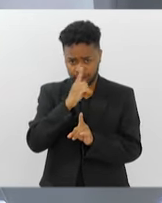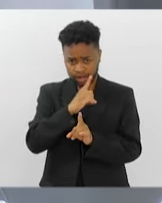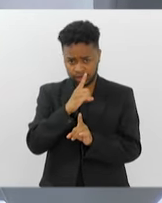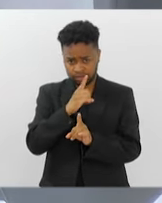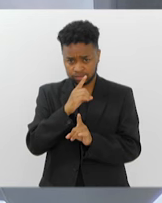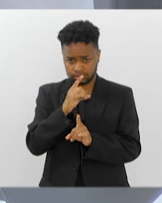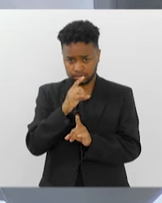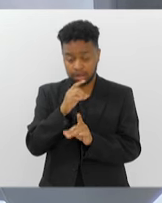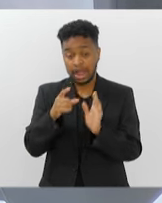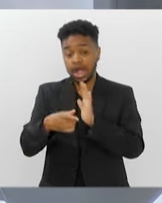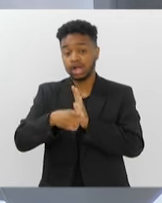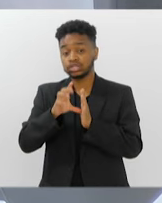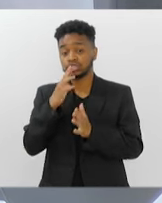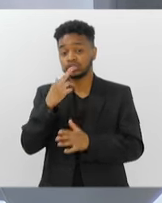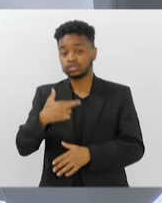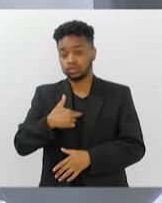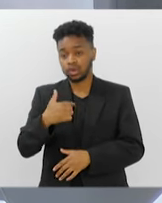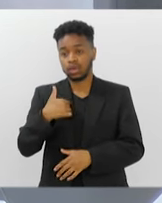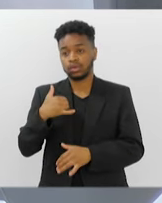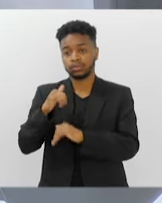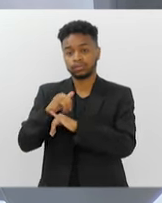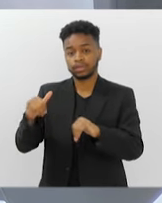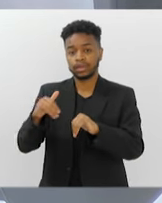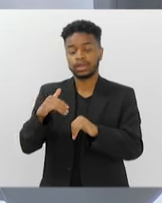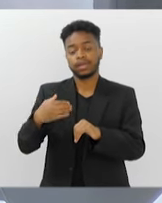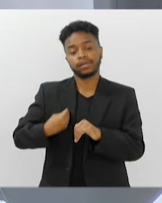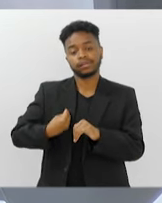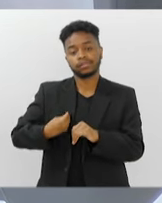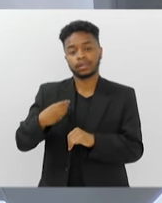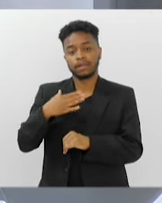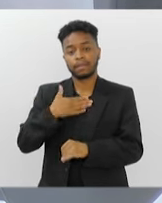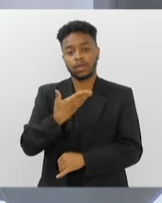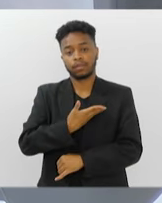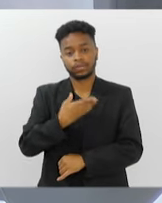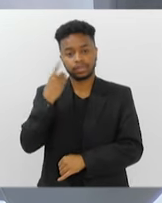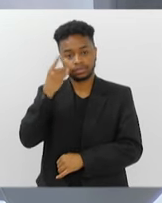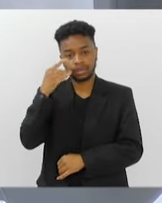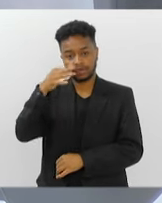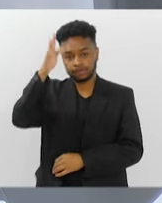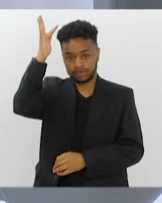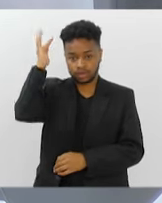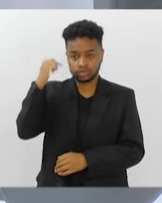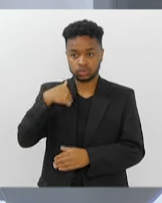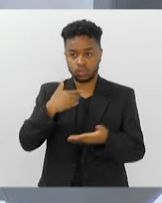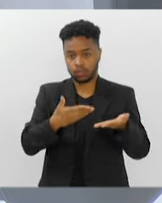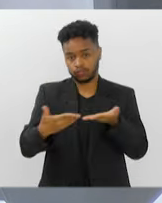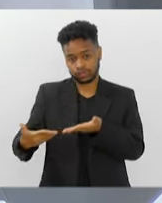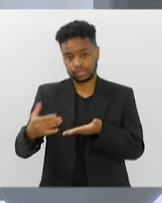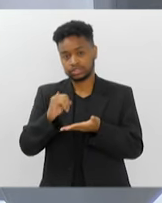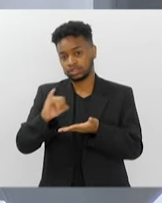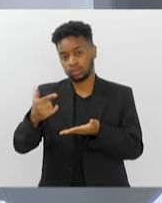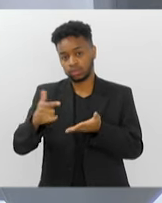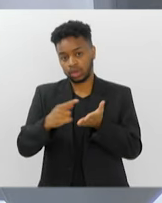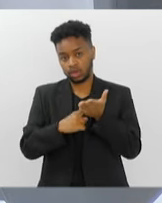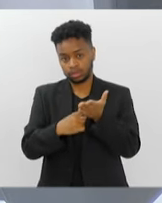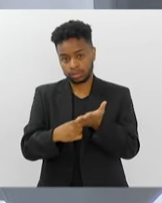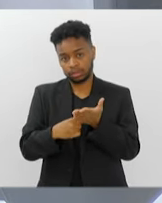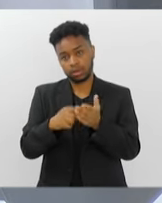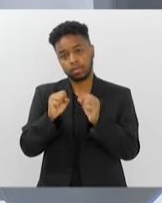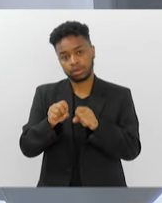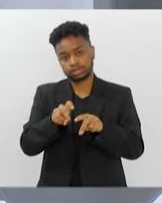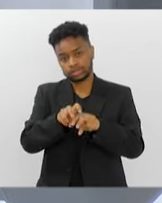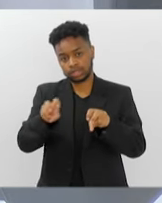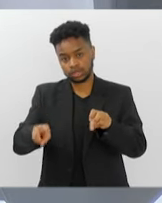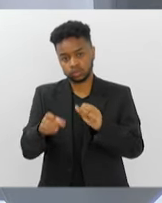só antes de responder registrar a presença do meu amigo irmão Deputado Fred Pacheco a quem eu convido se não tiver nenhum compromisso Claro para